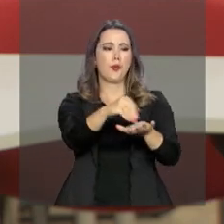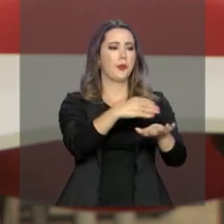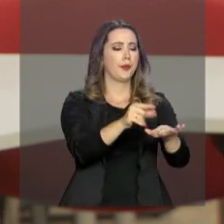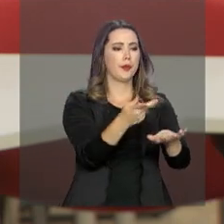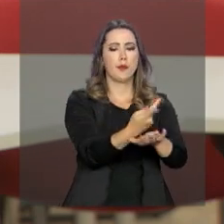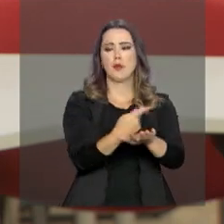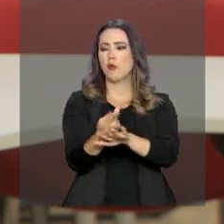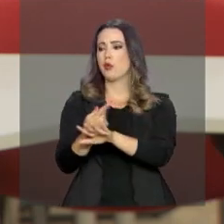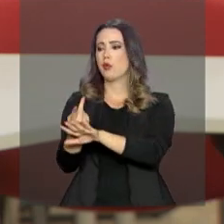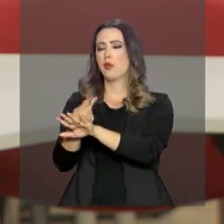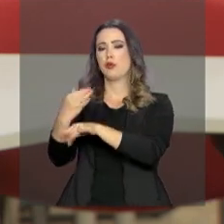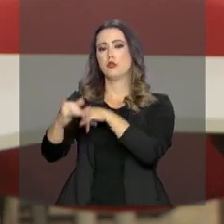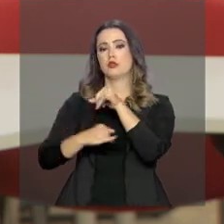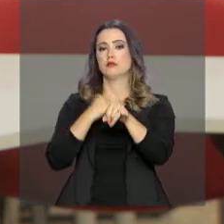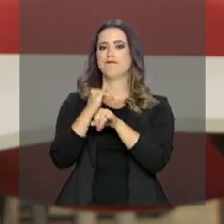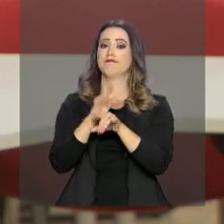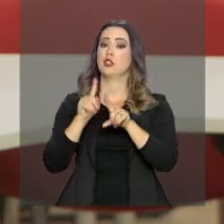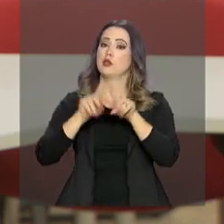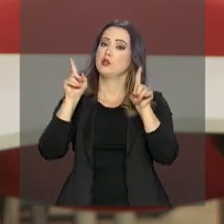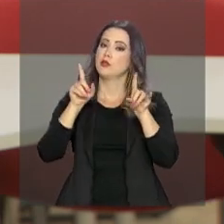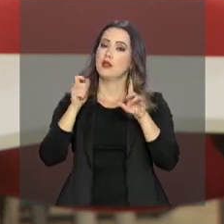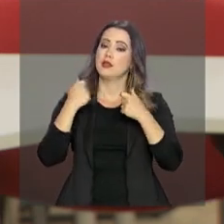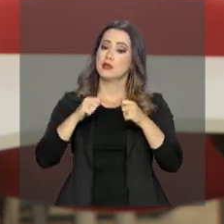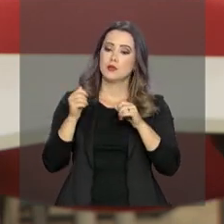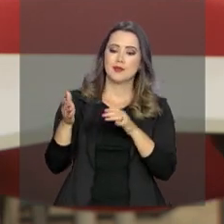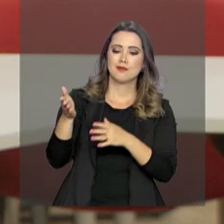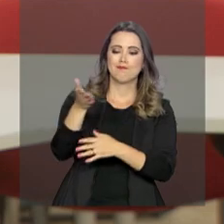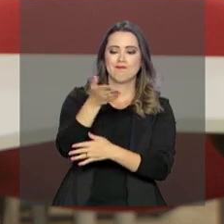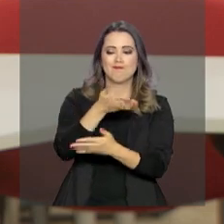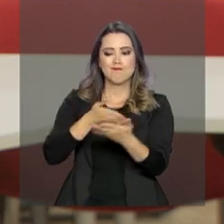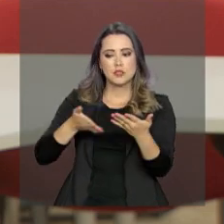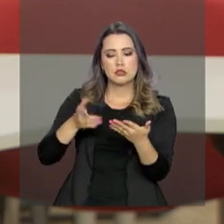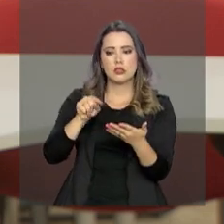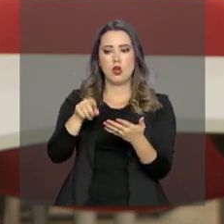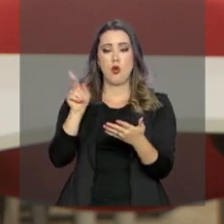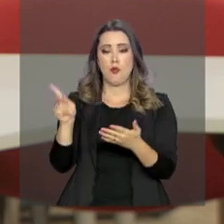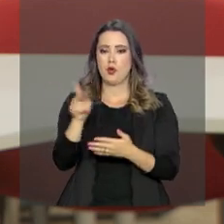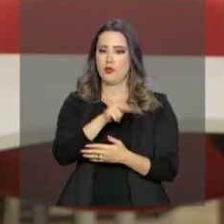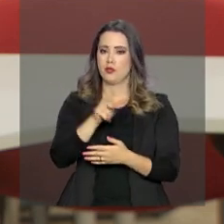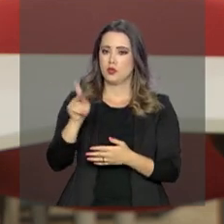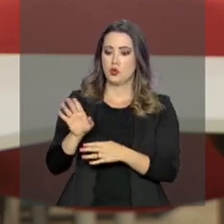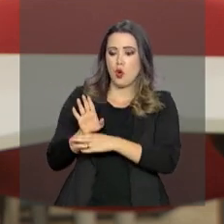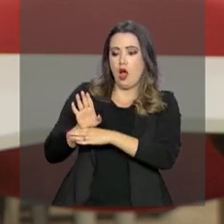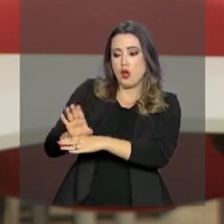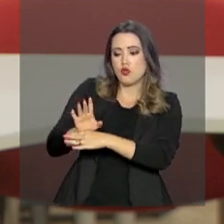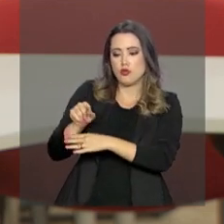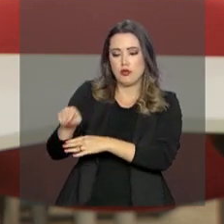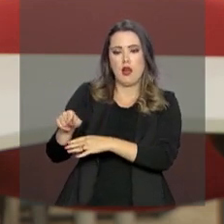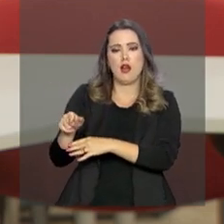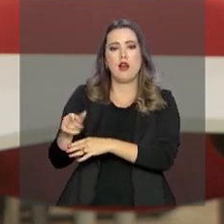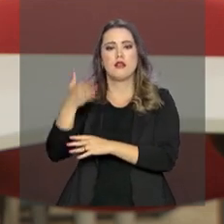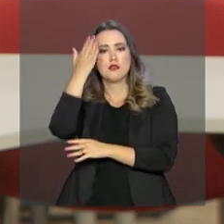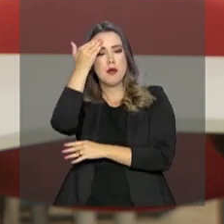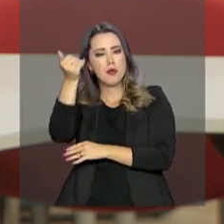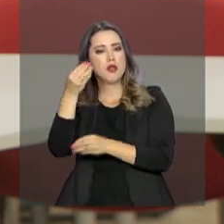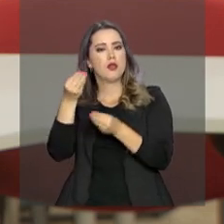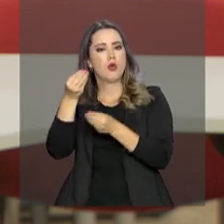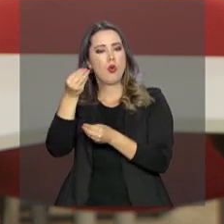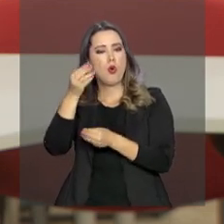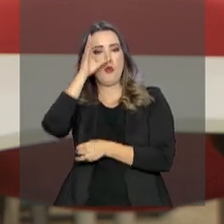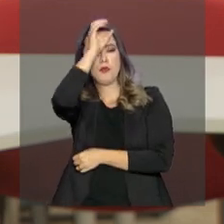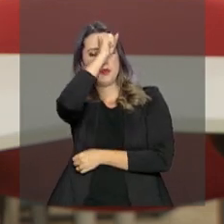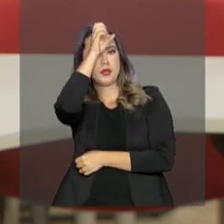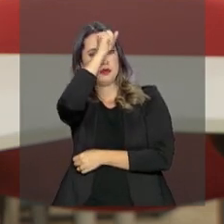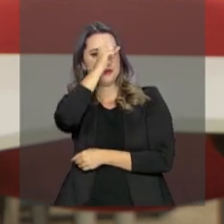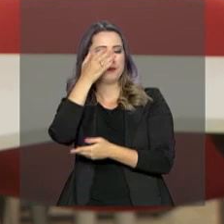sabemos que nem toda informação via conhecimento e é o papel do professor o que exercer esse papel de mediador